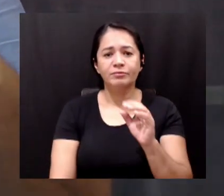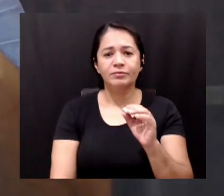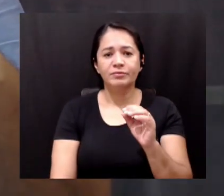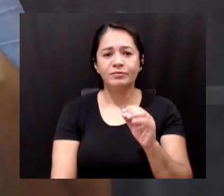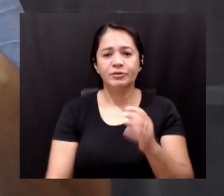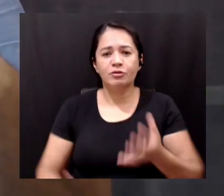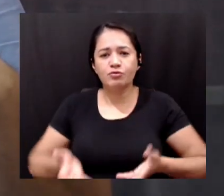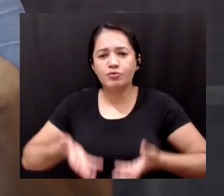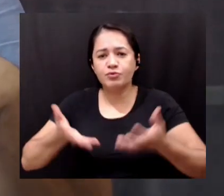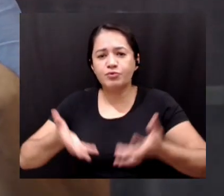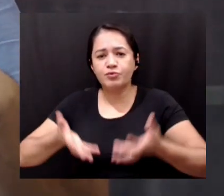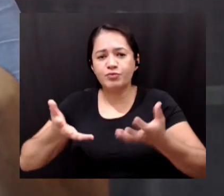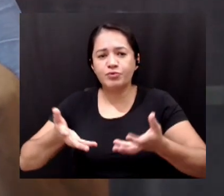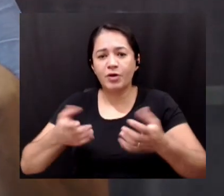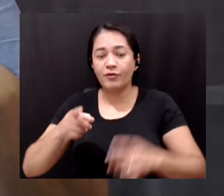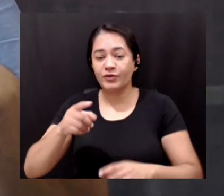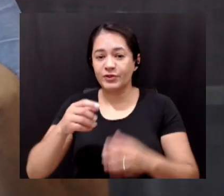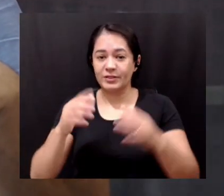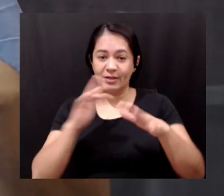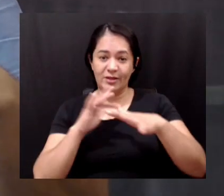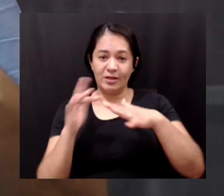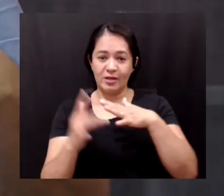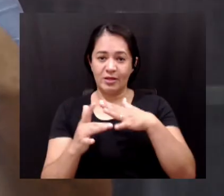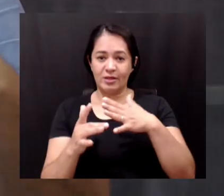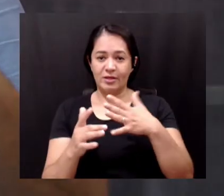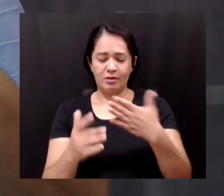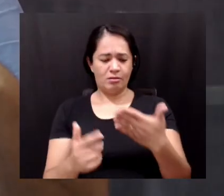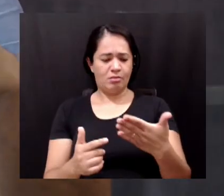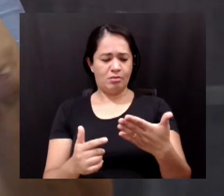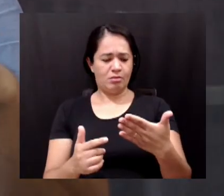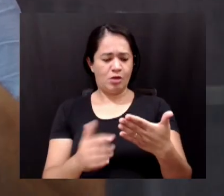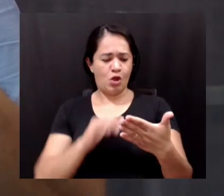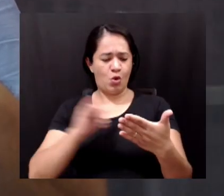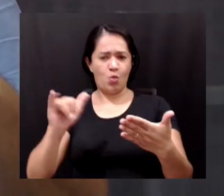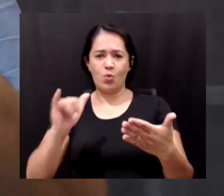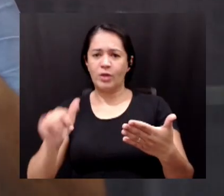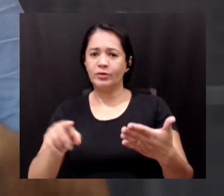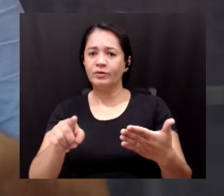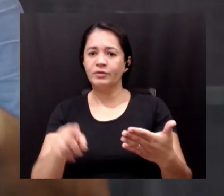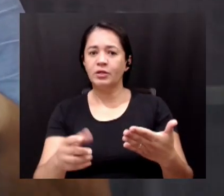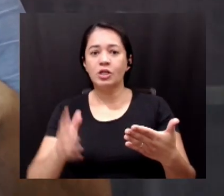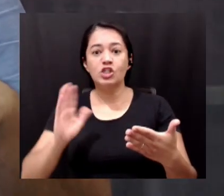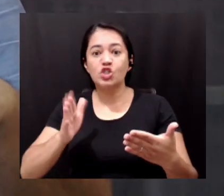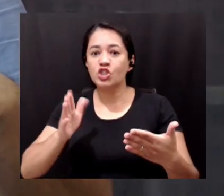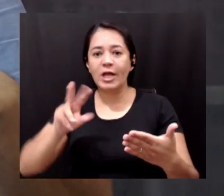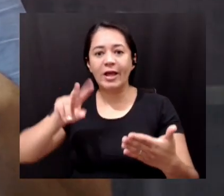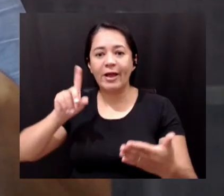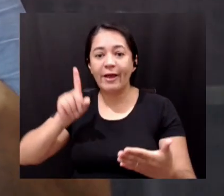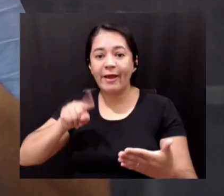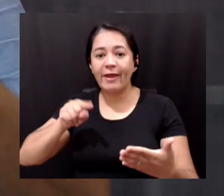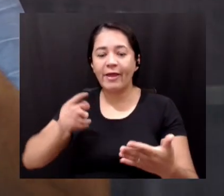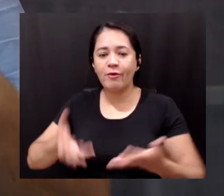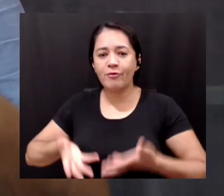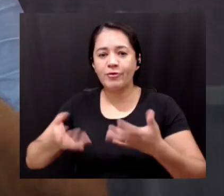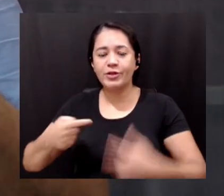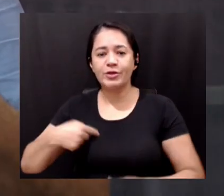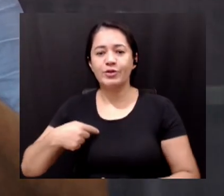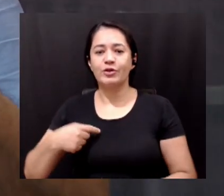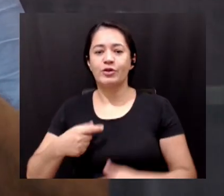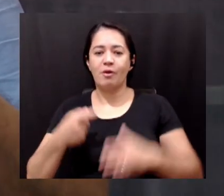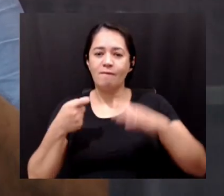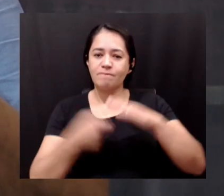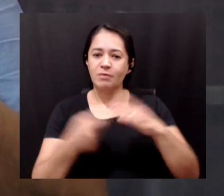Né? Você está na rede social, de repente aparece um anúncio. Isso vai ser um estímulo para que eu jogue, né? Então, assim, existe